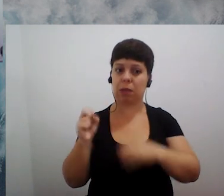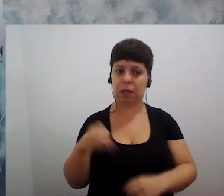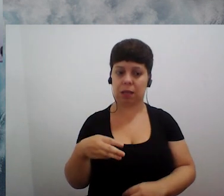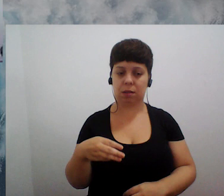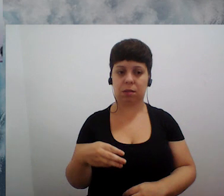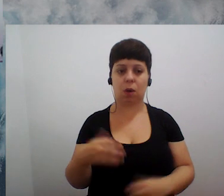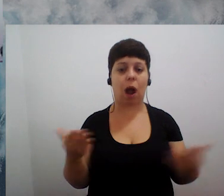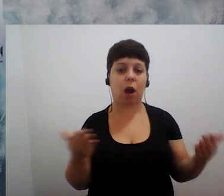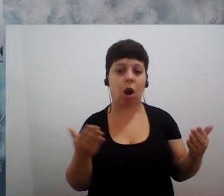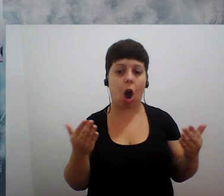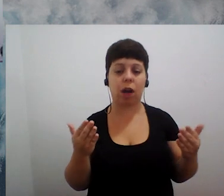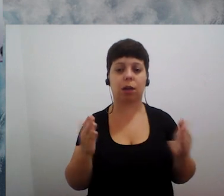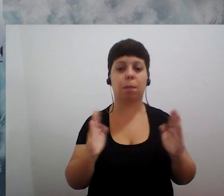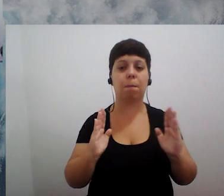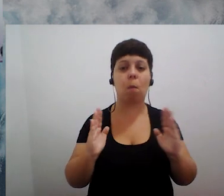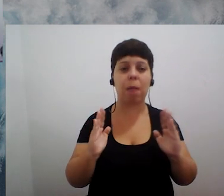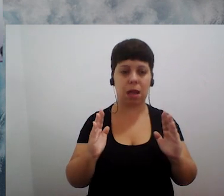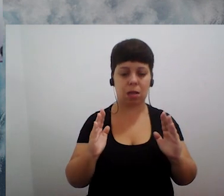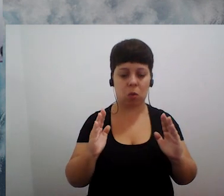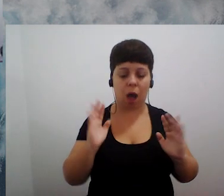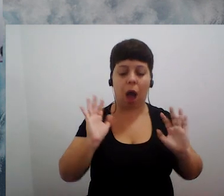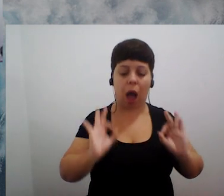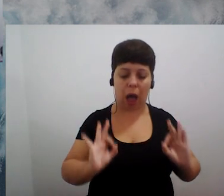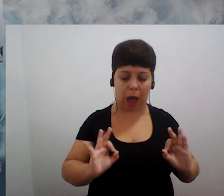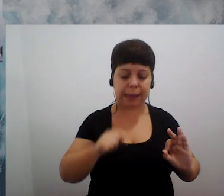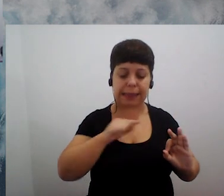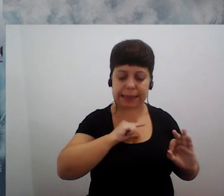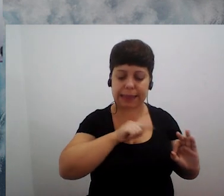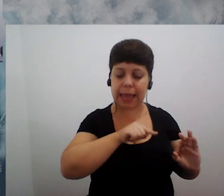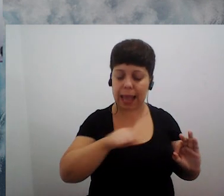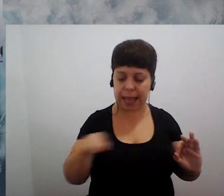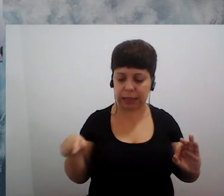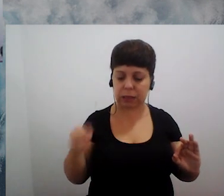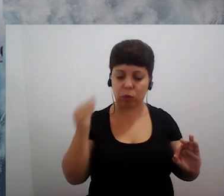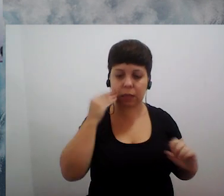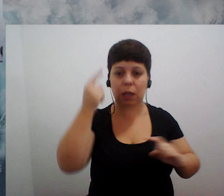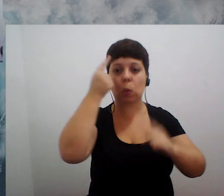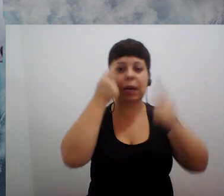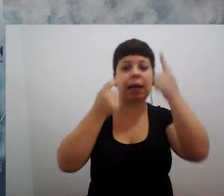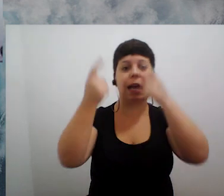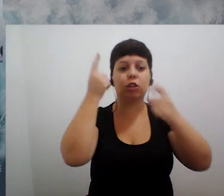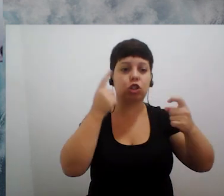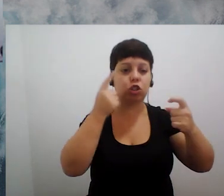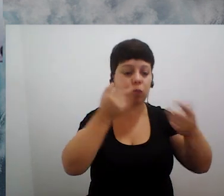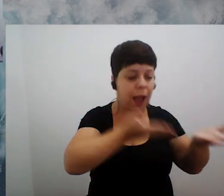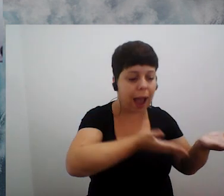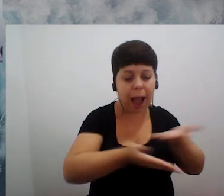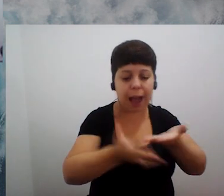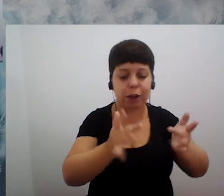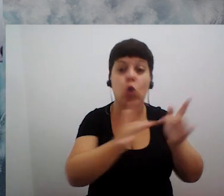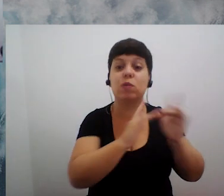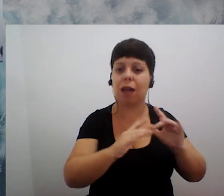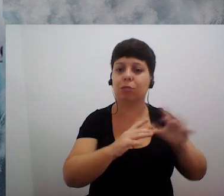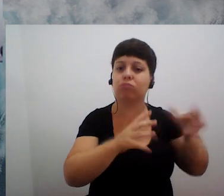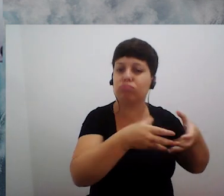grande responsabilidade. Talvez a gente esteja nesse momento, né, nos apropriando dessa realidade e investindo em formas criativas de